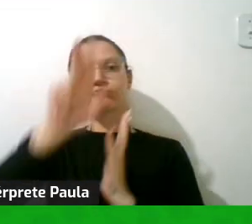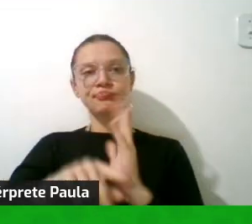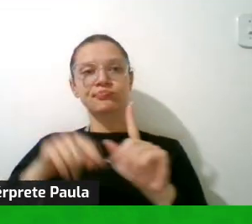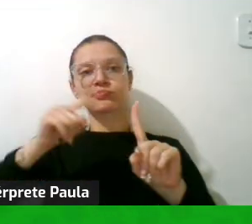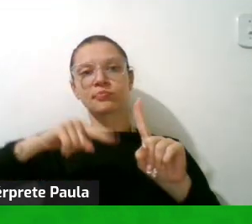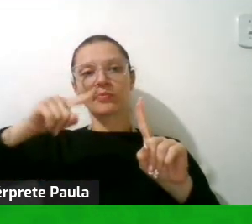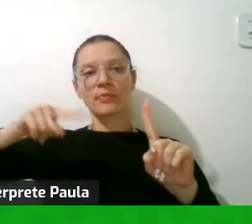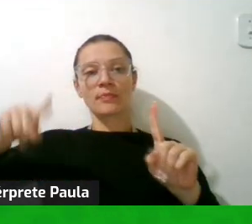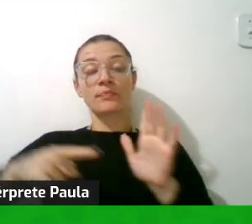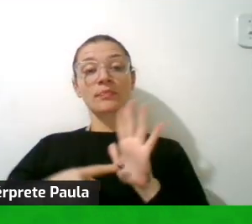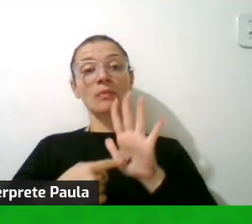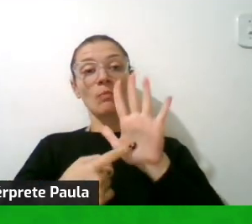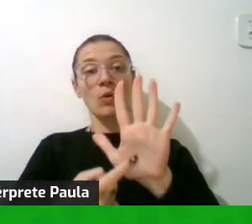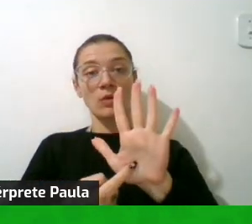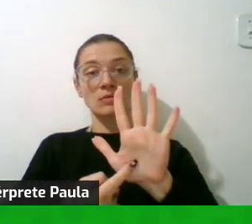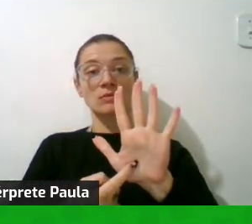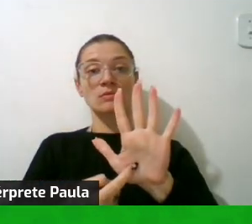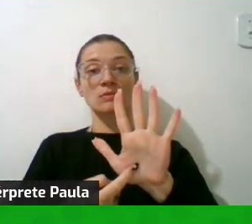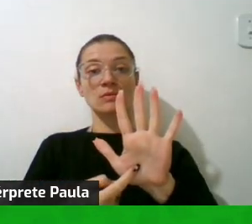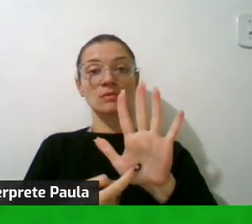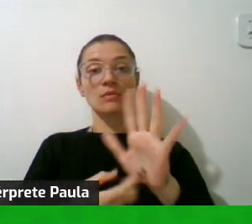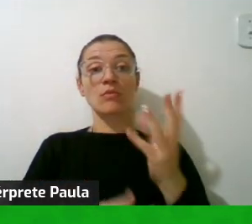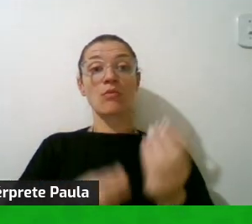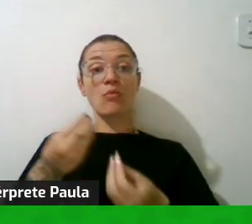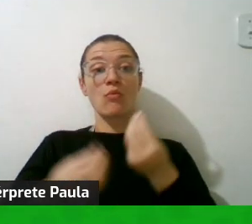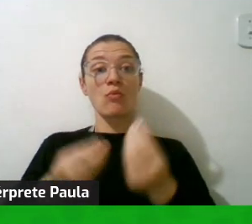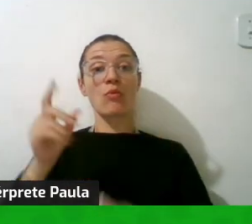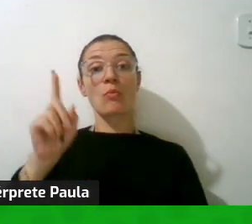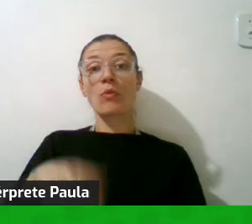mostra para você como que ele vai